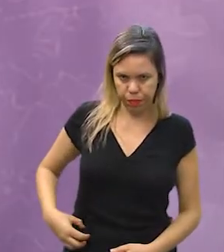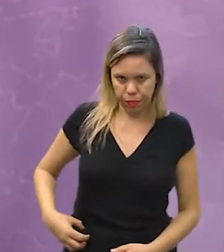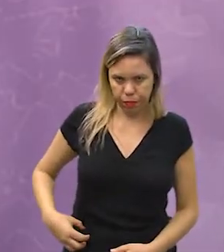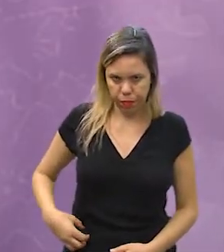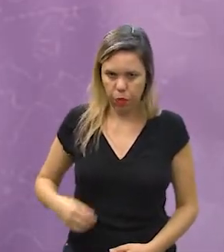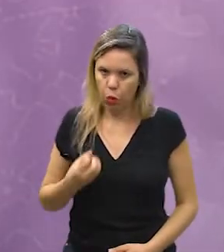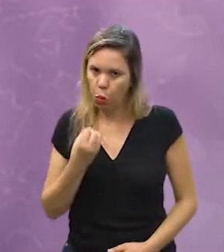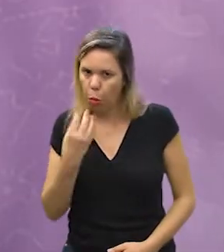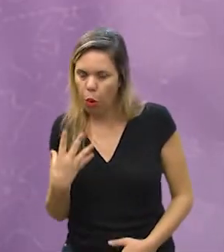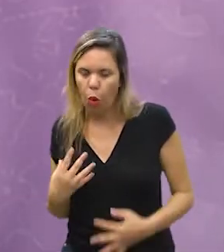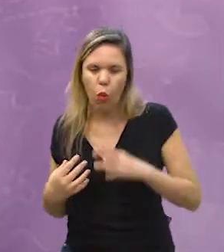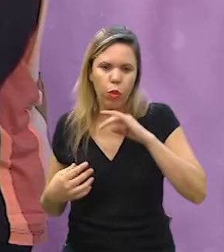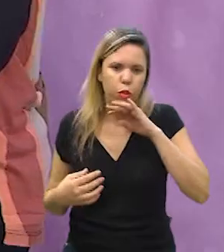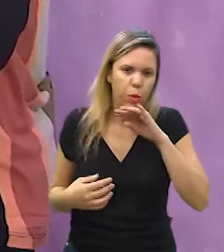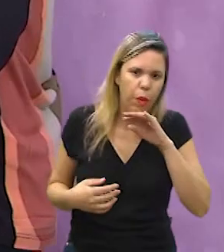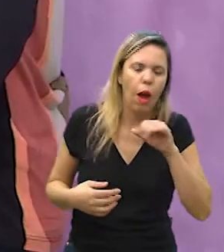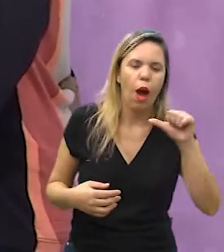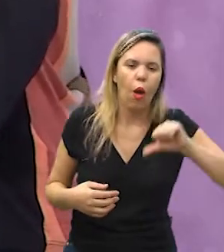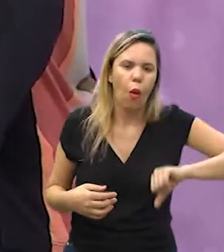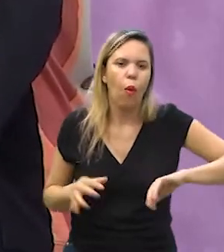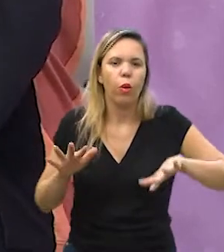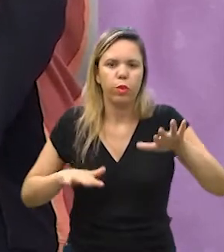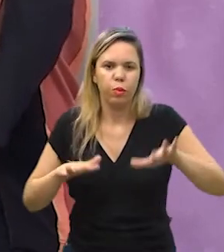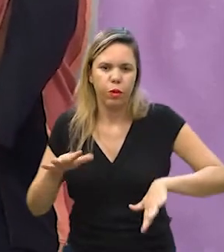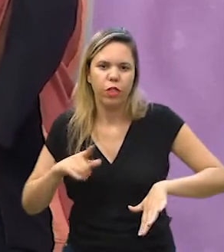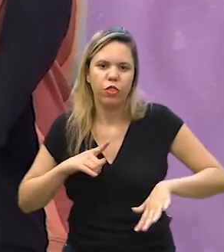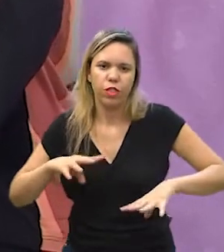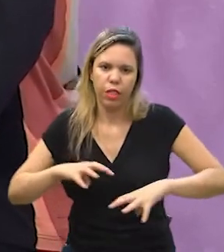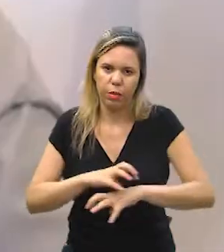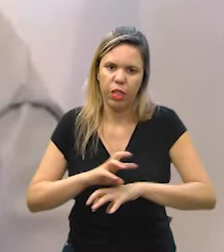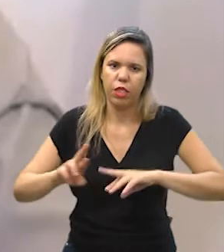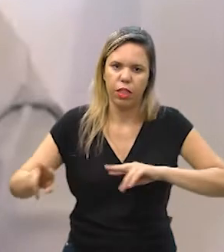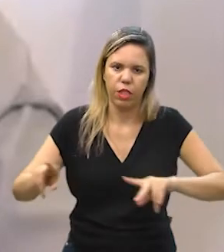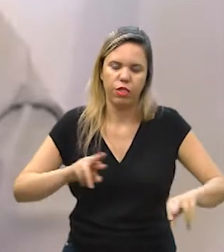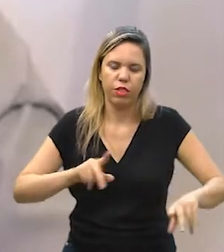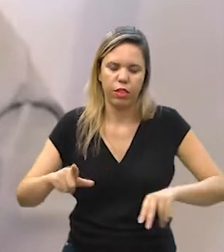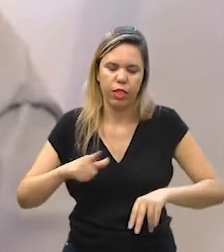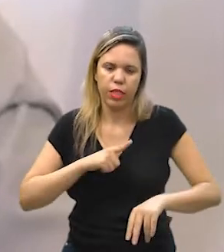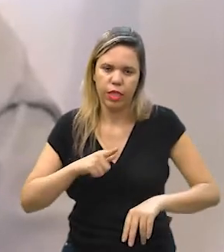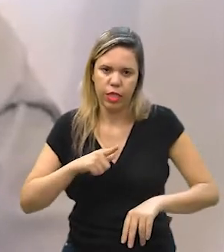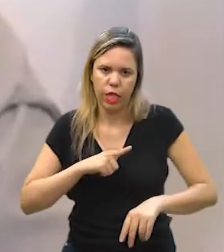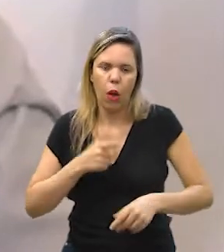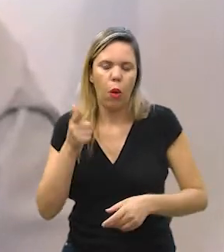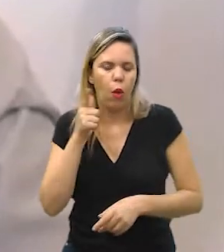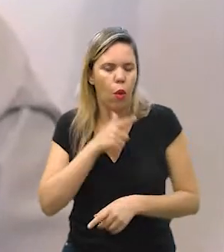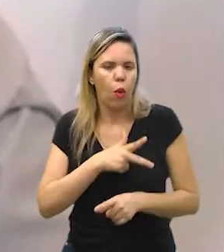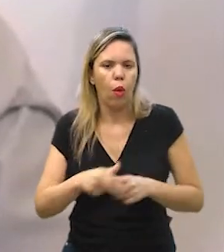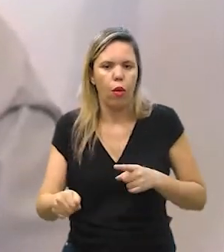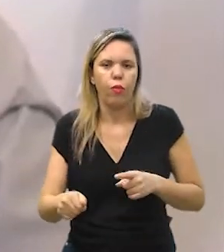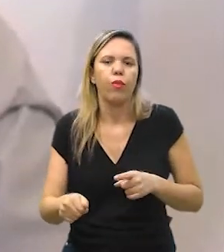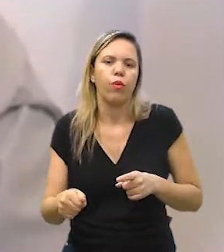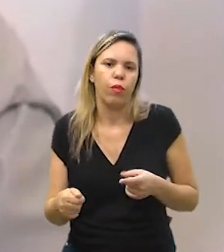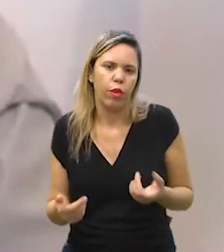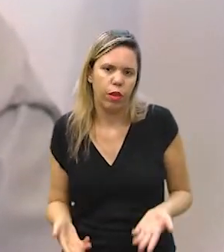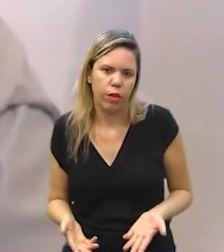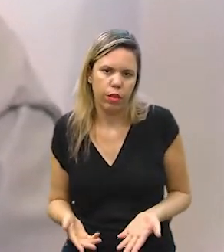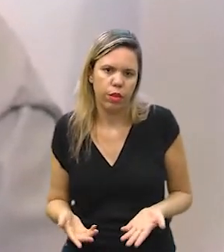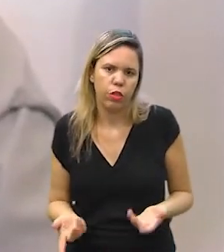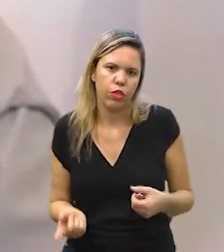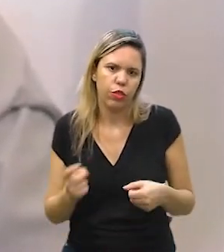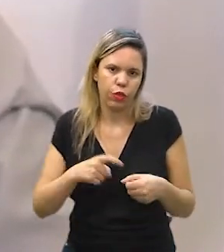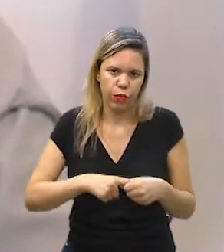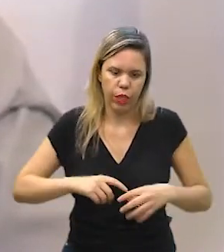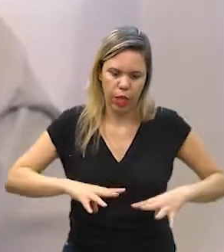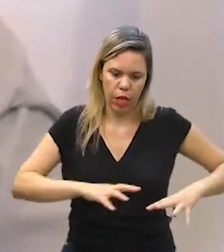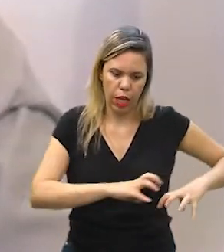bactérias do bem, para a gente entender. Tá? Então, existem como a gente recuperar trazer de volta